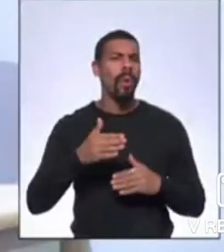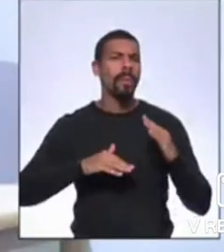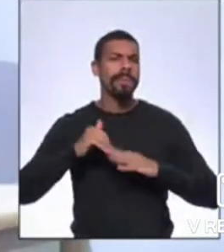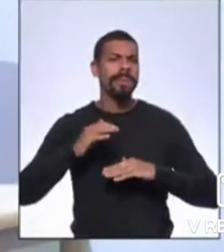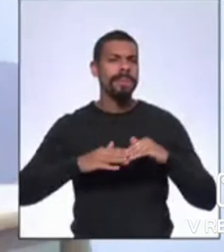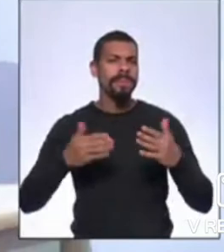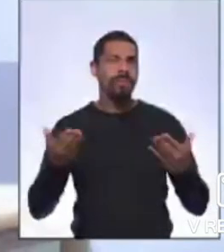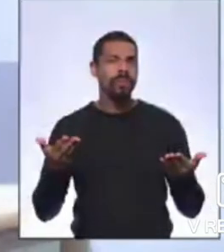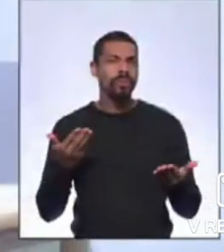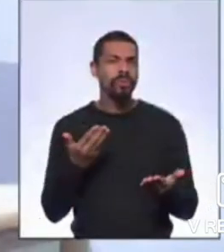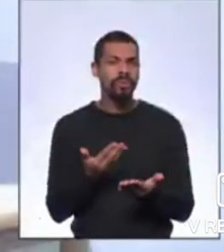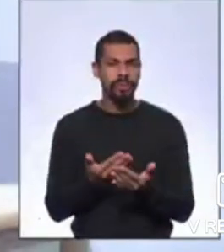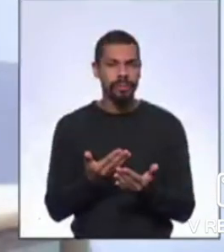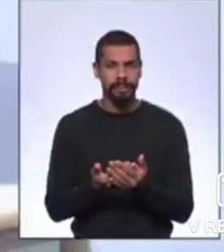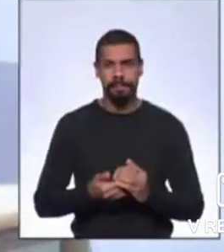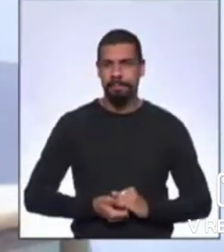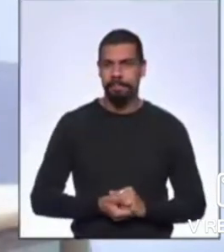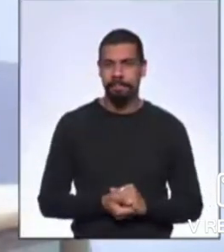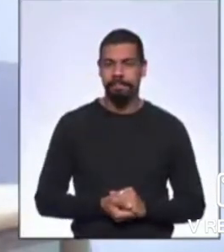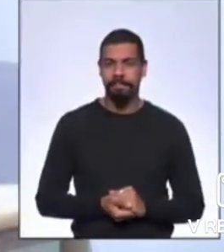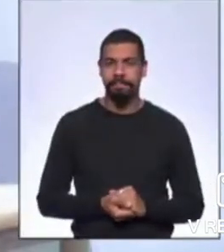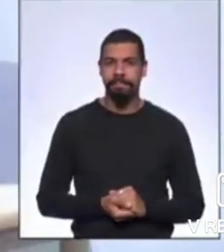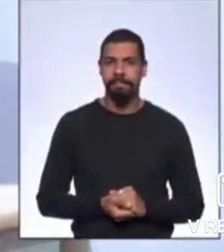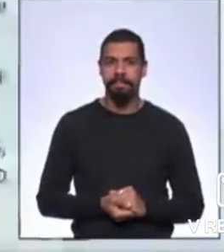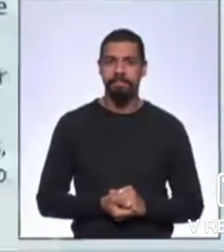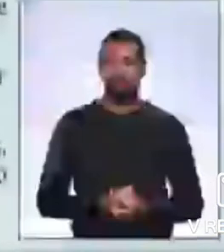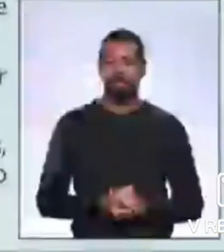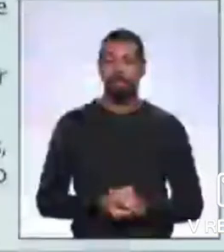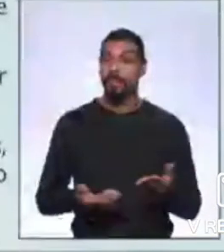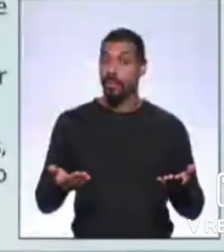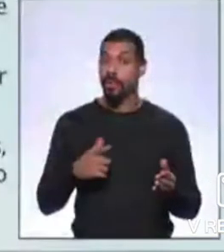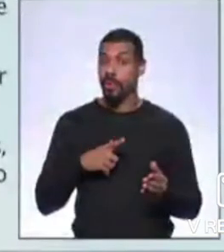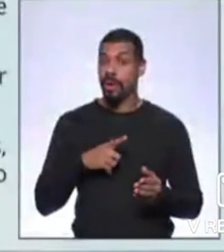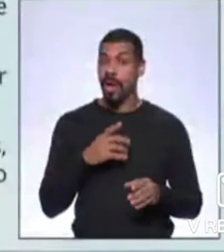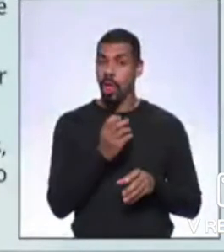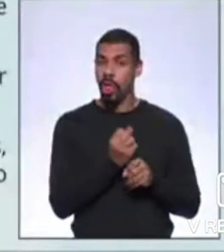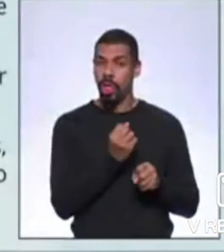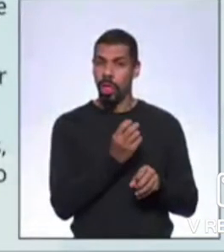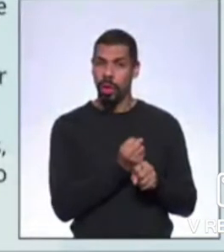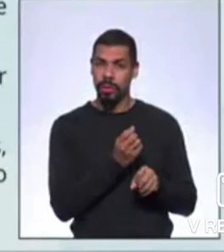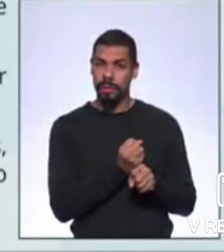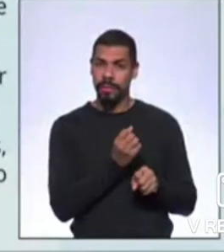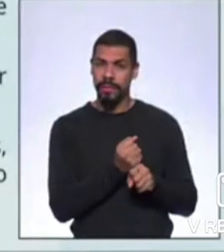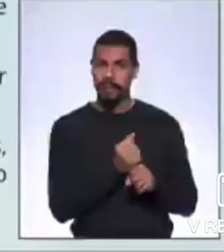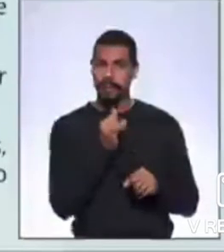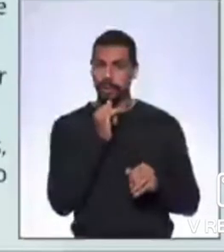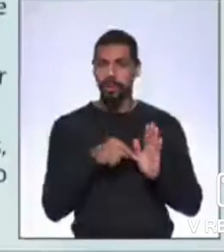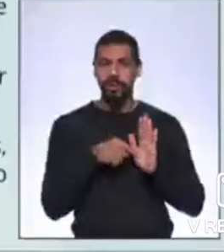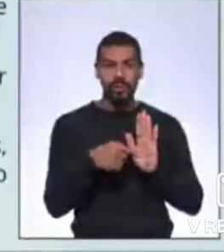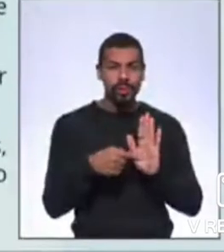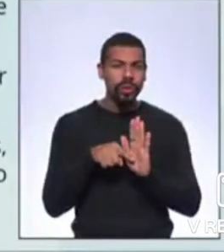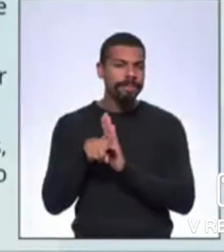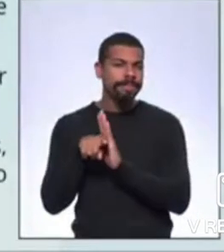habilidade que nós vamos desenvolver nessa aula, ok? Vamos lá. Nós vamos realizar cálculos, estimativas, interpretar